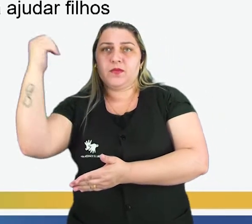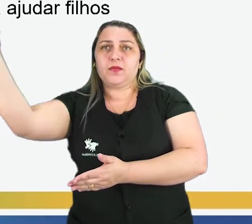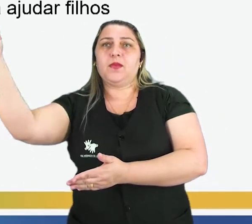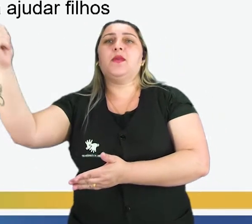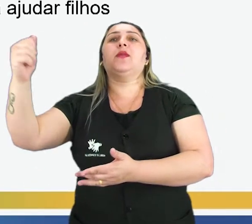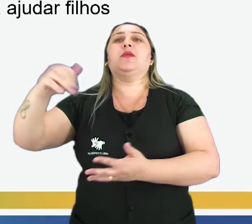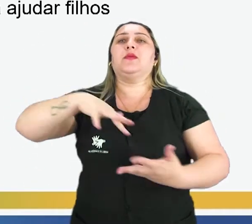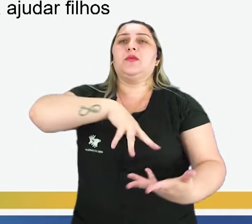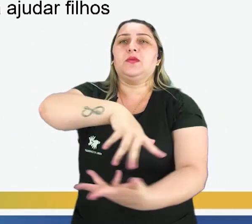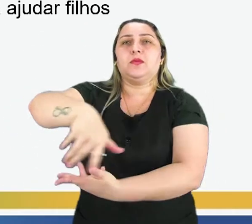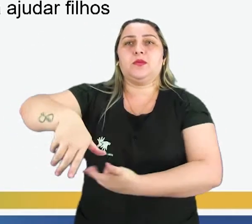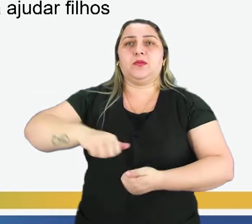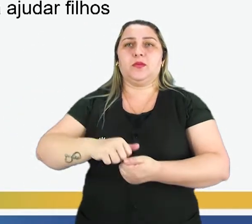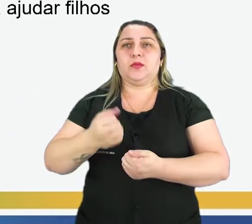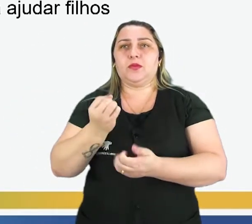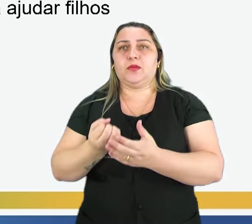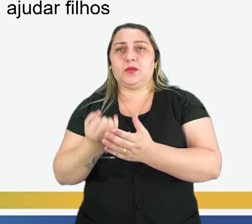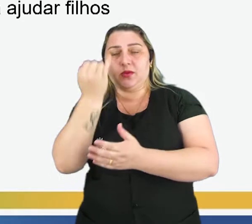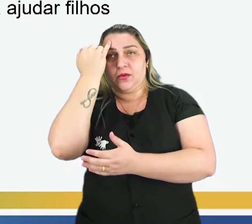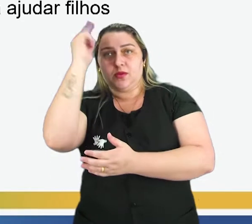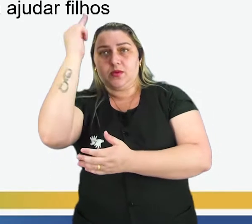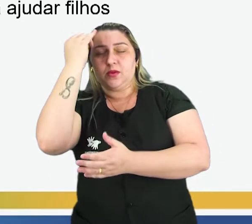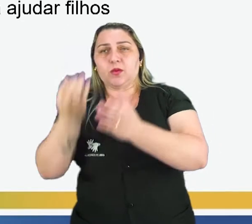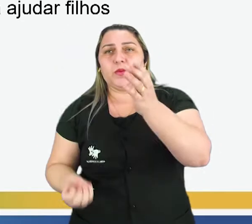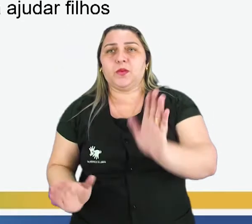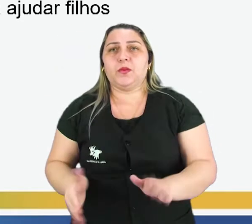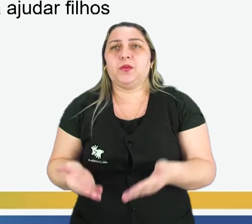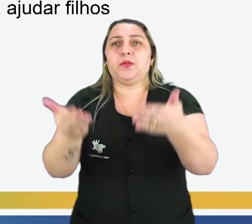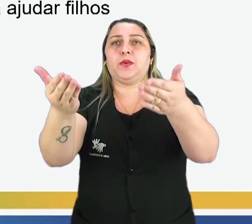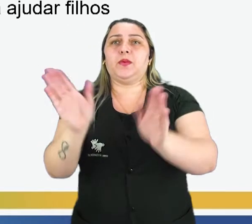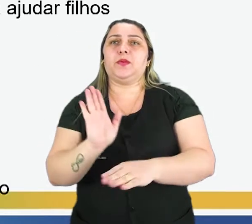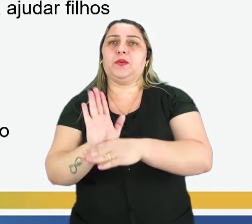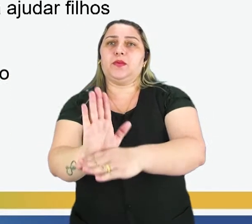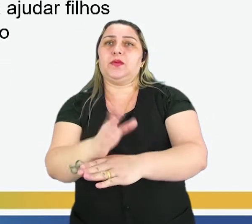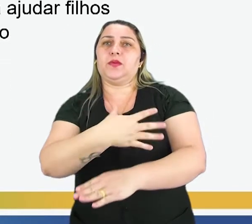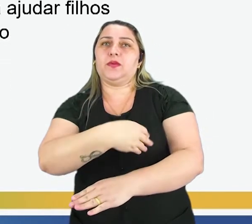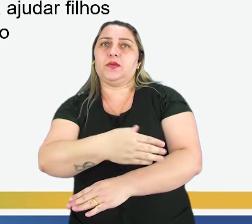global de suas criações. Fala de uma iniciativa para ajudar filhos